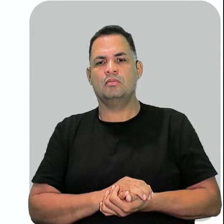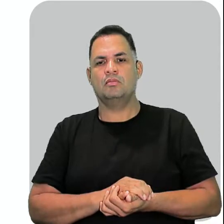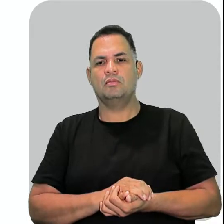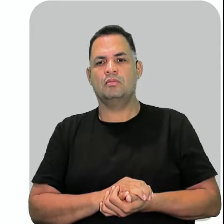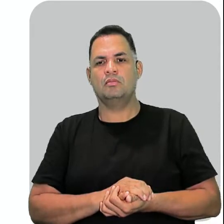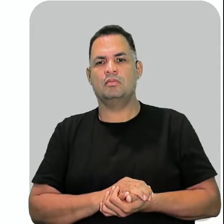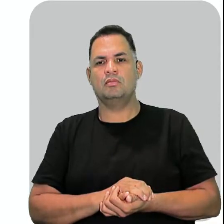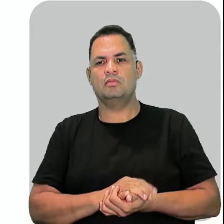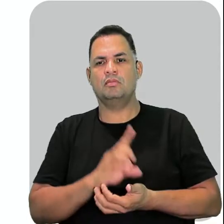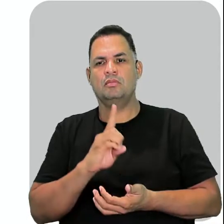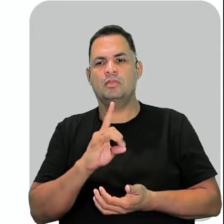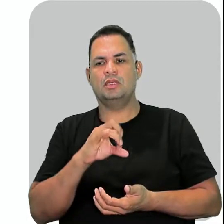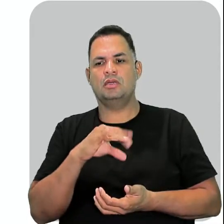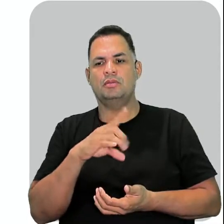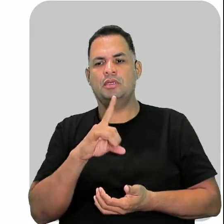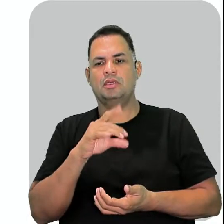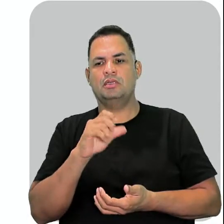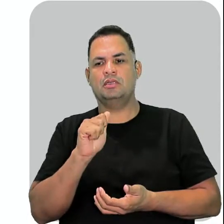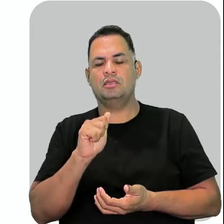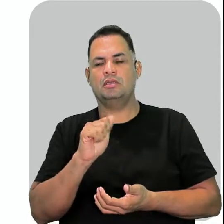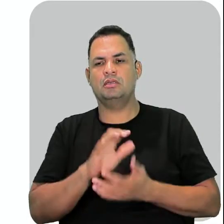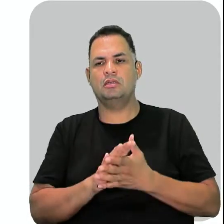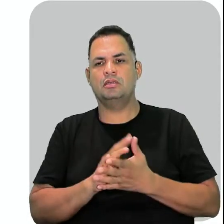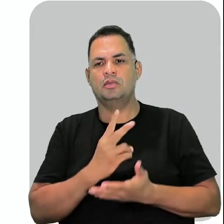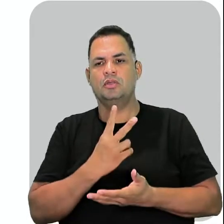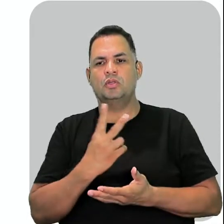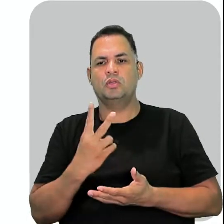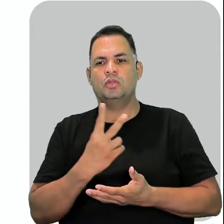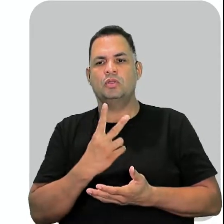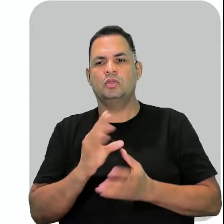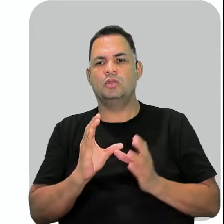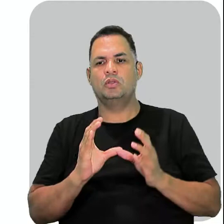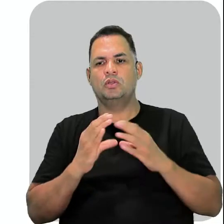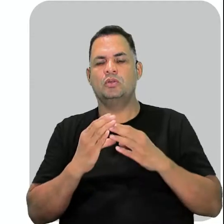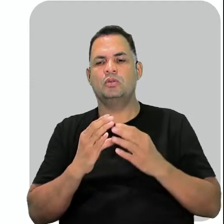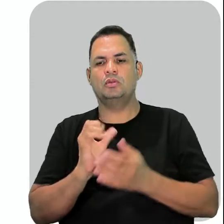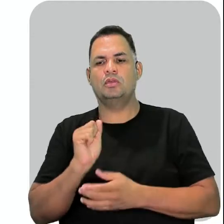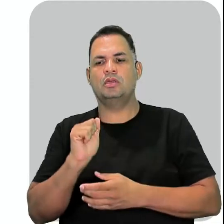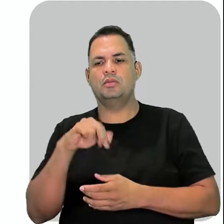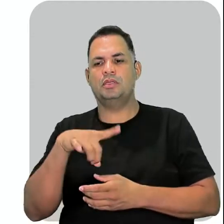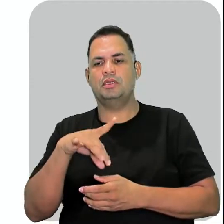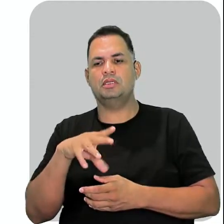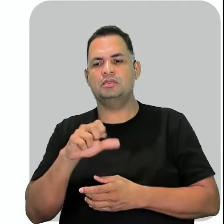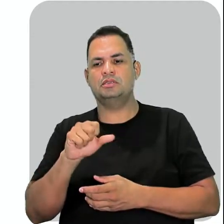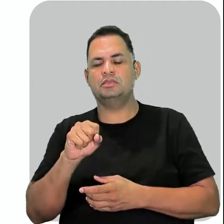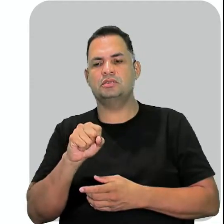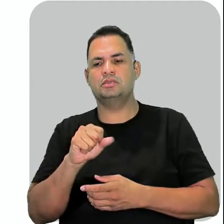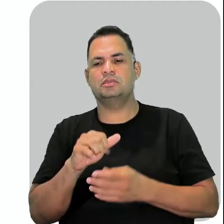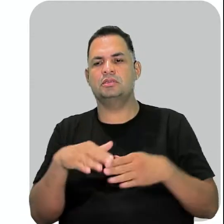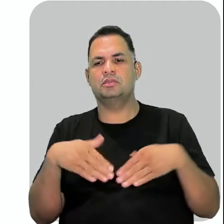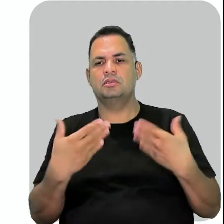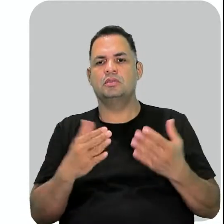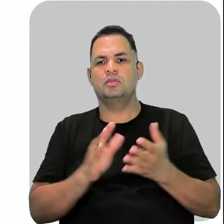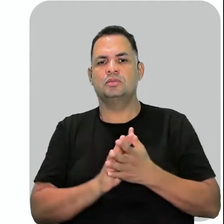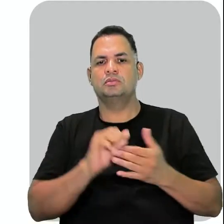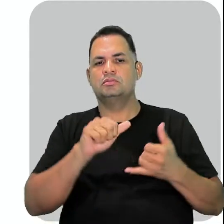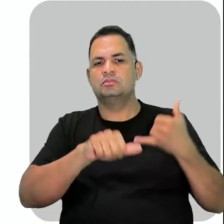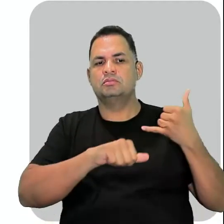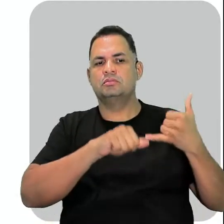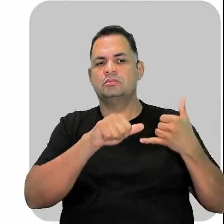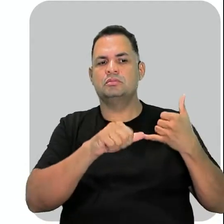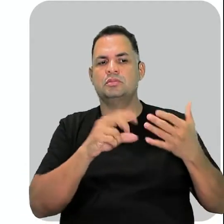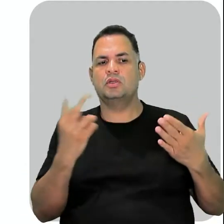diamida aqui, tá, gente? Também, ó. 2 grupos funcionais amidas. Quando essa reação aqui